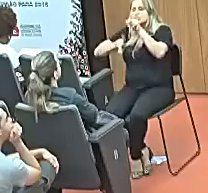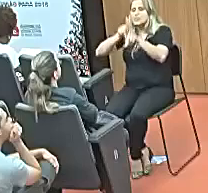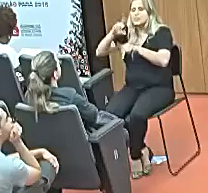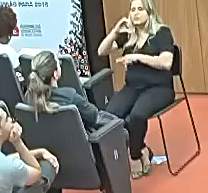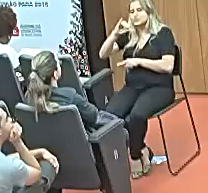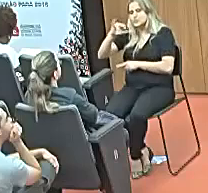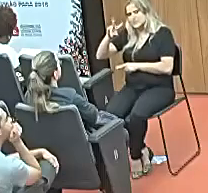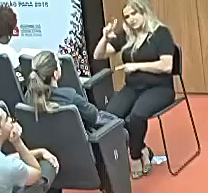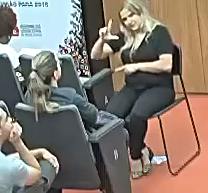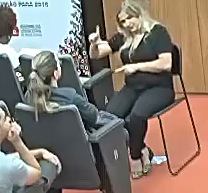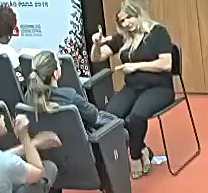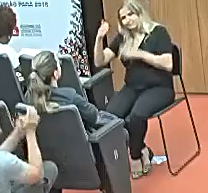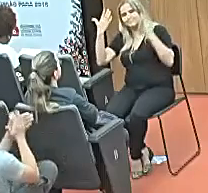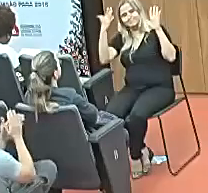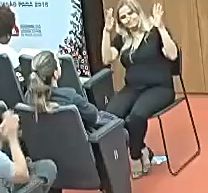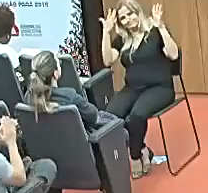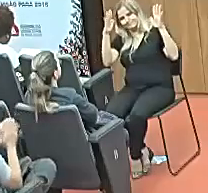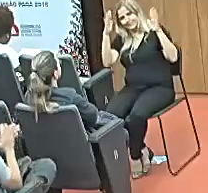pela participação